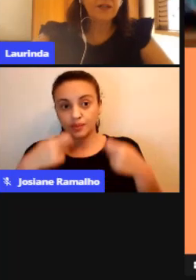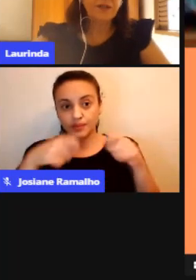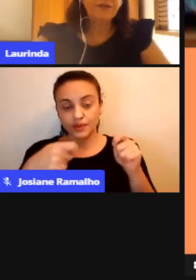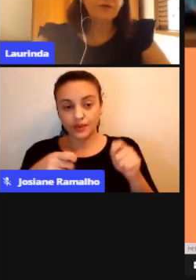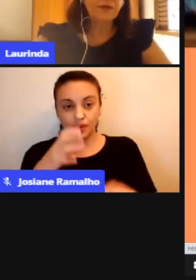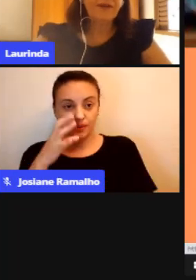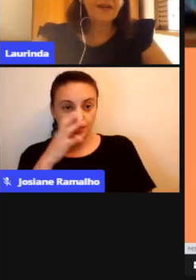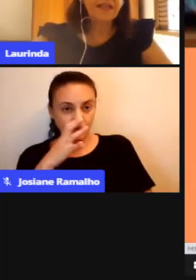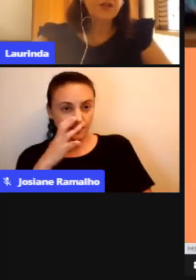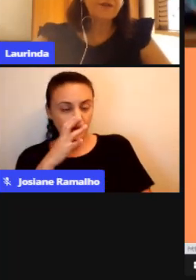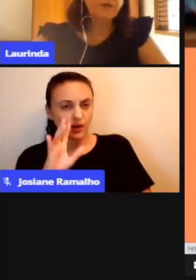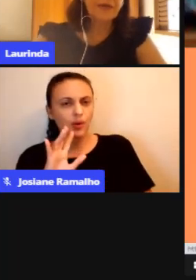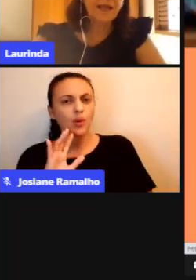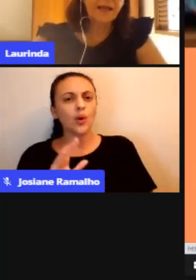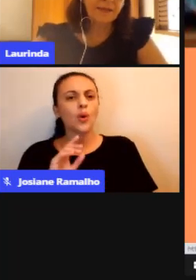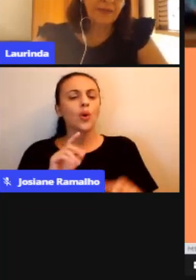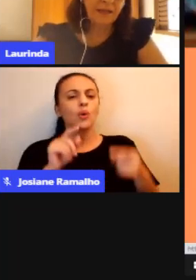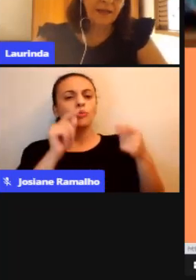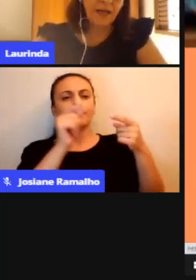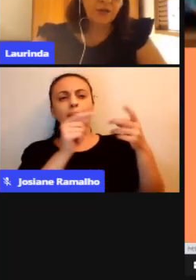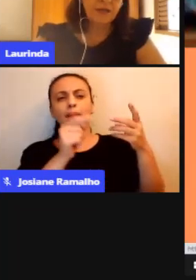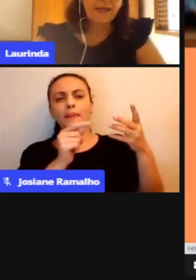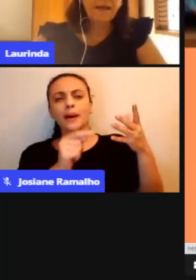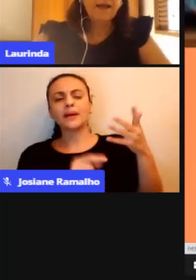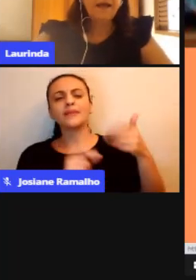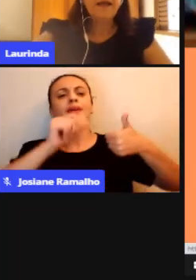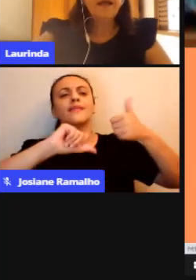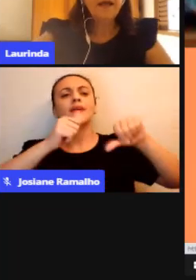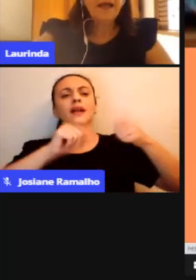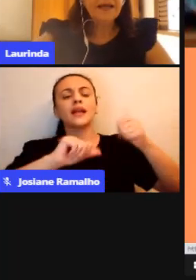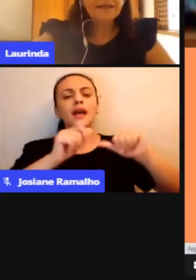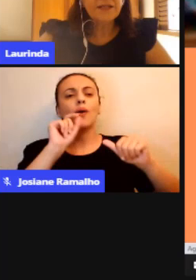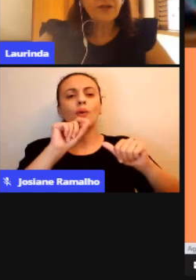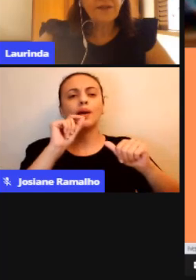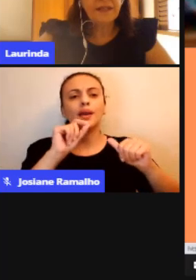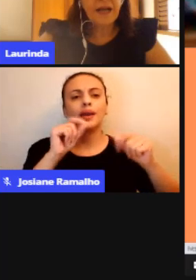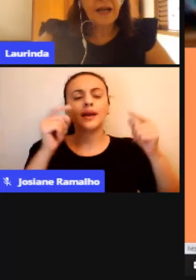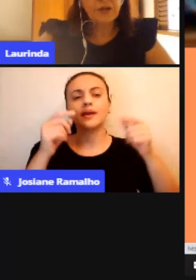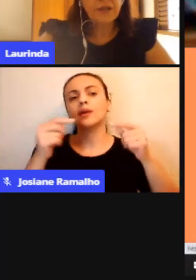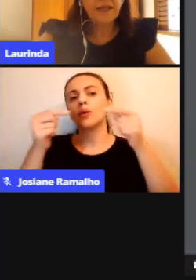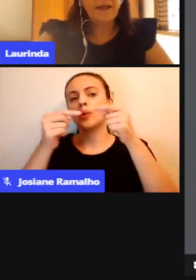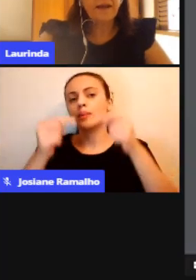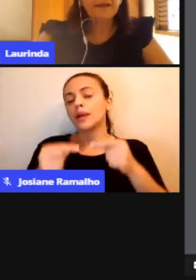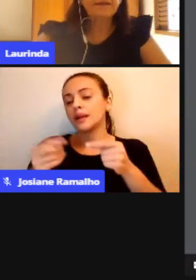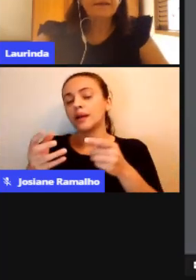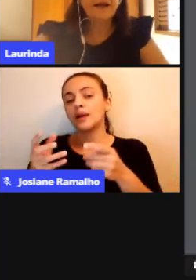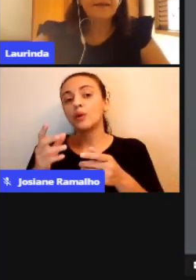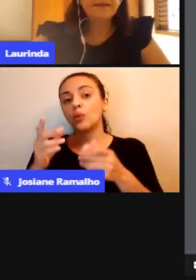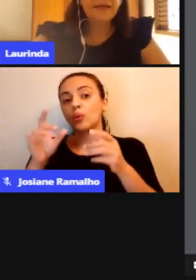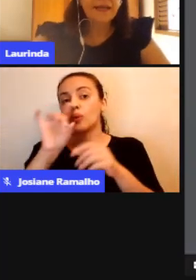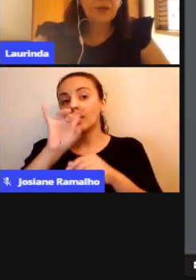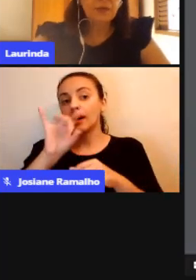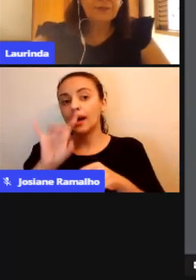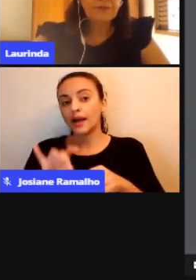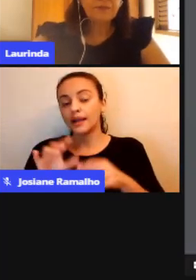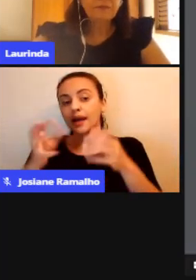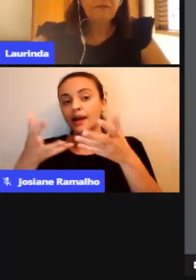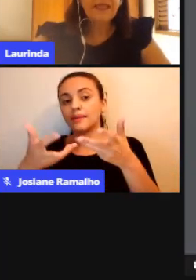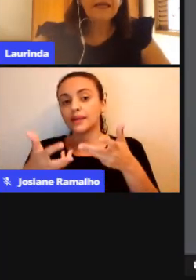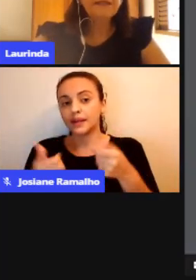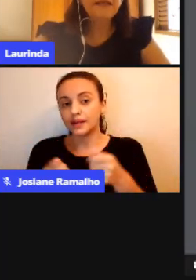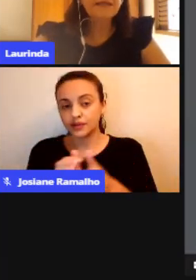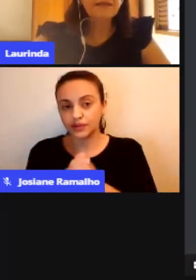critérios avaliativos para essa habilidade. Essa atividade, ela está